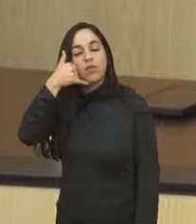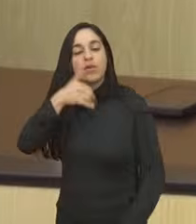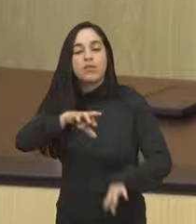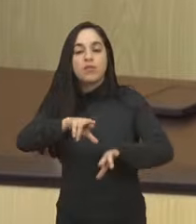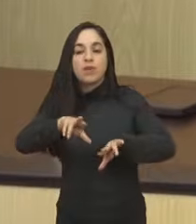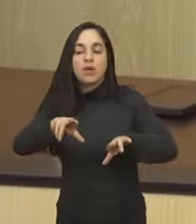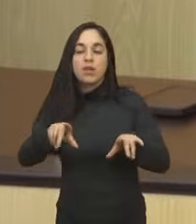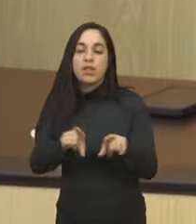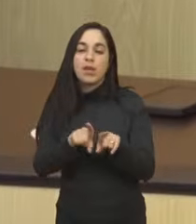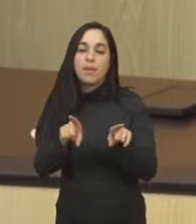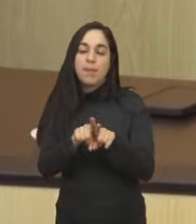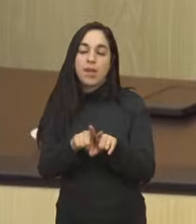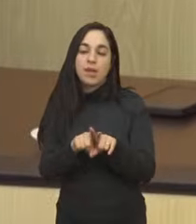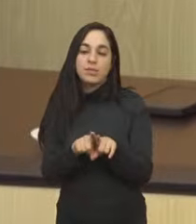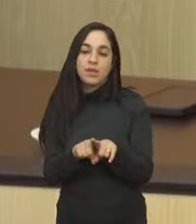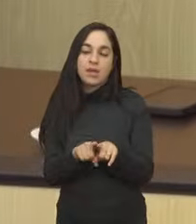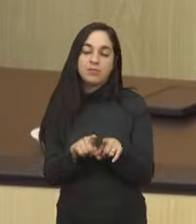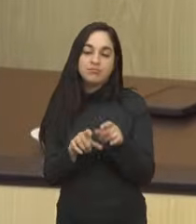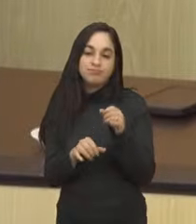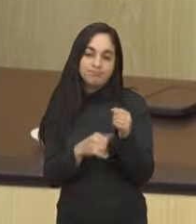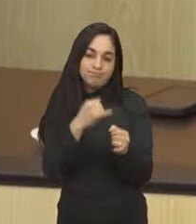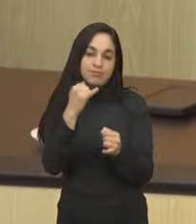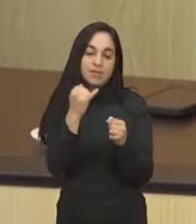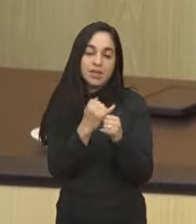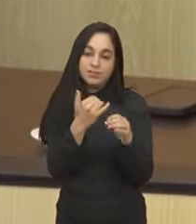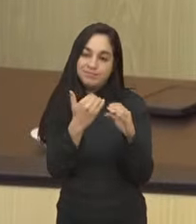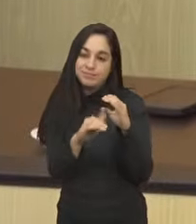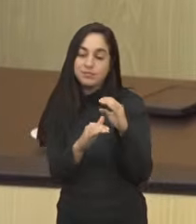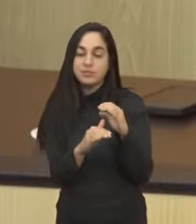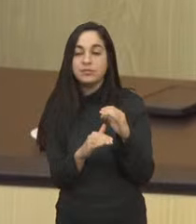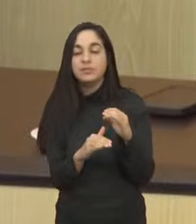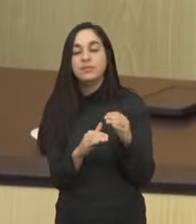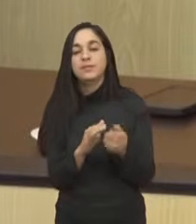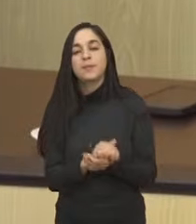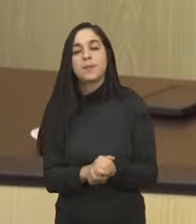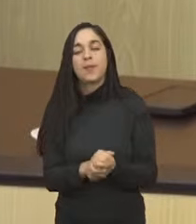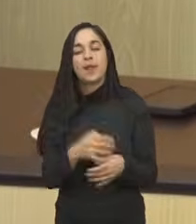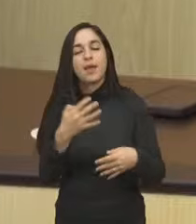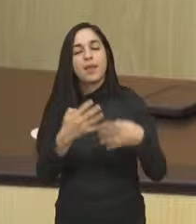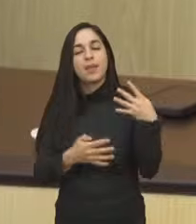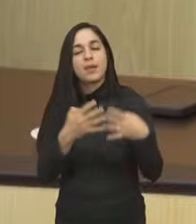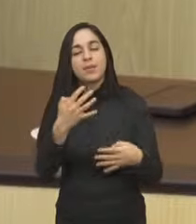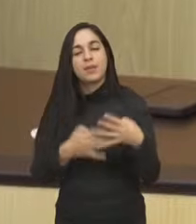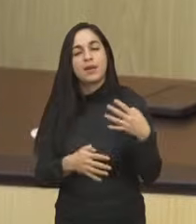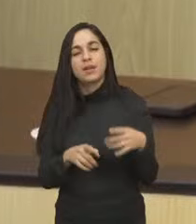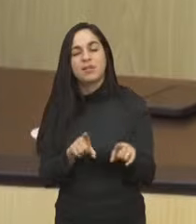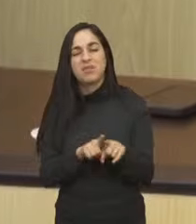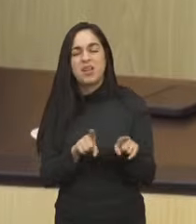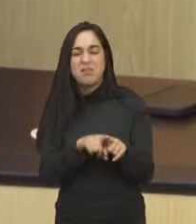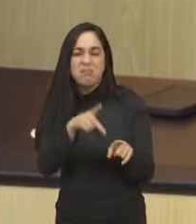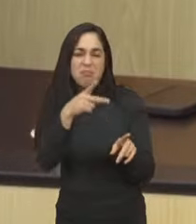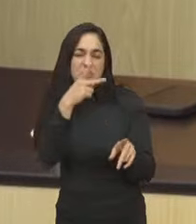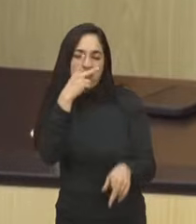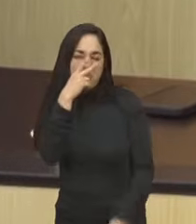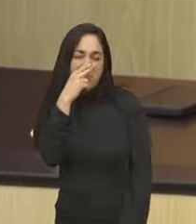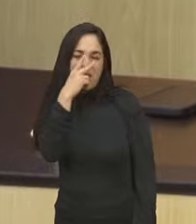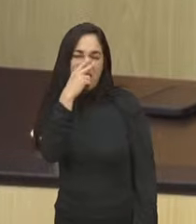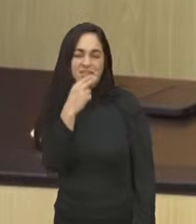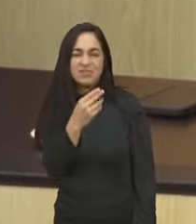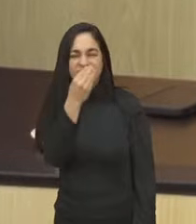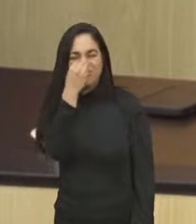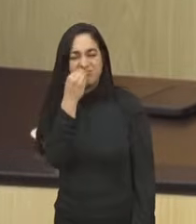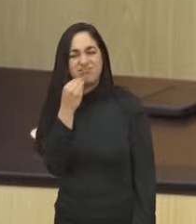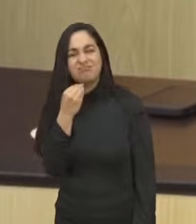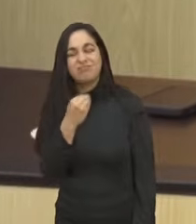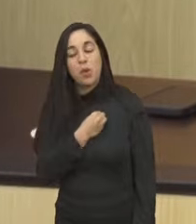o que contribui para a ineficácia dos serviços públicos e para o sentimento de desassistência por parte